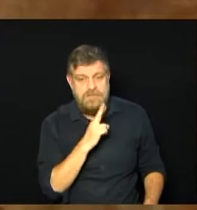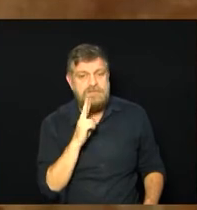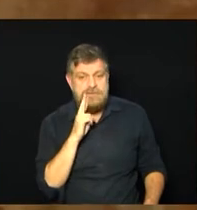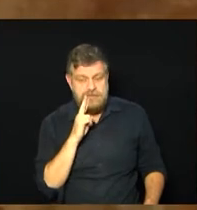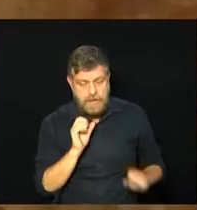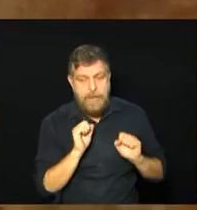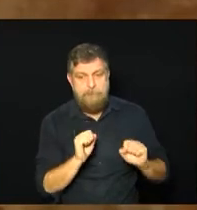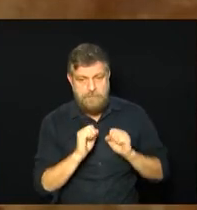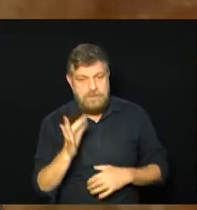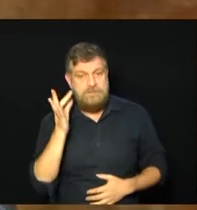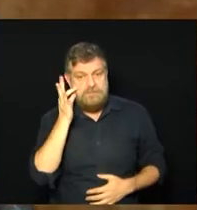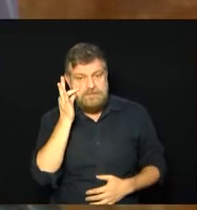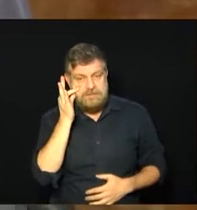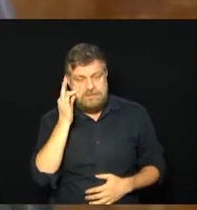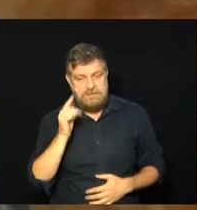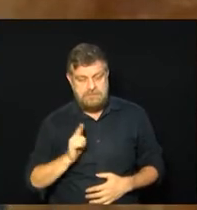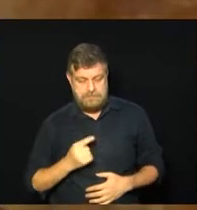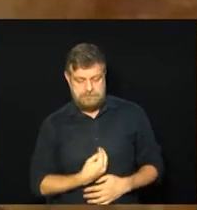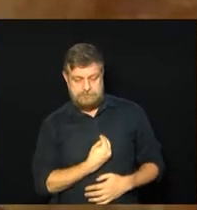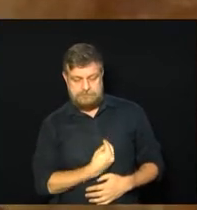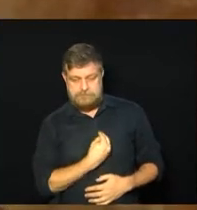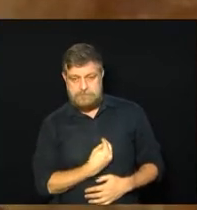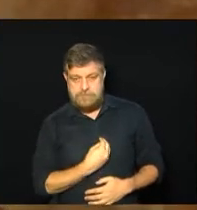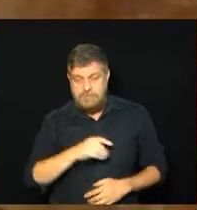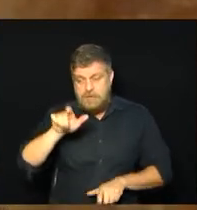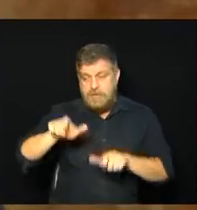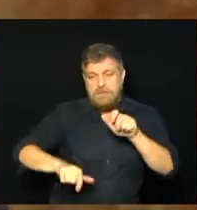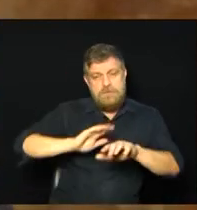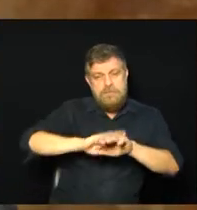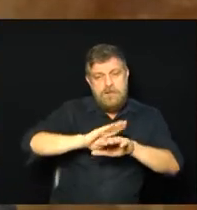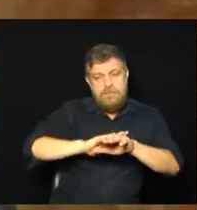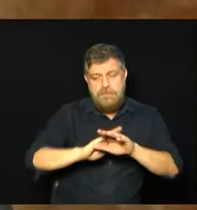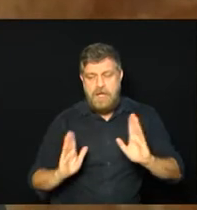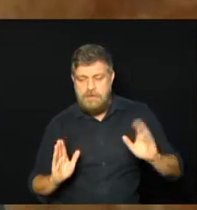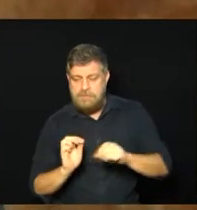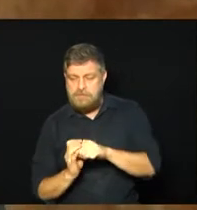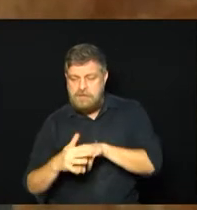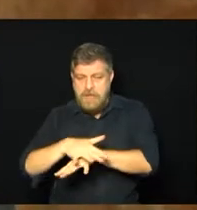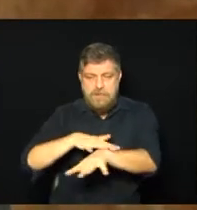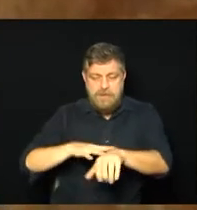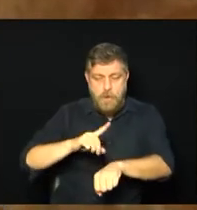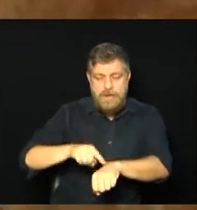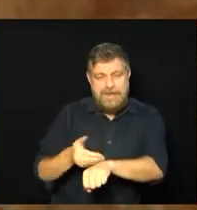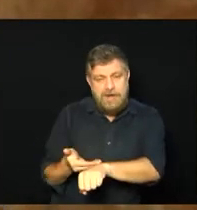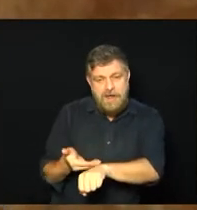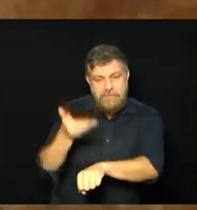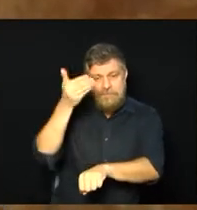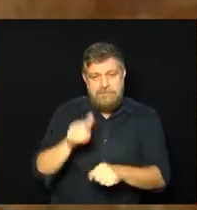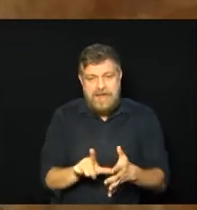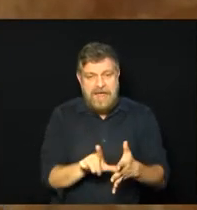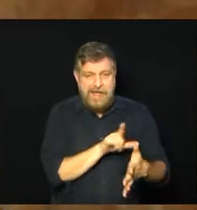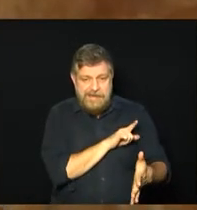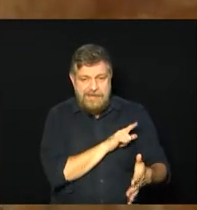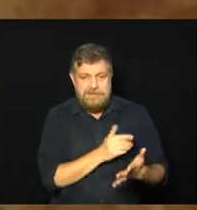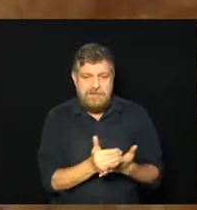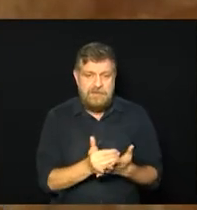poder colocar 100% da capacidade da casa. E o que o pessoal tem feito muito durante a pandemia é aumentar os horários. Então começa o happy hour um pouco mais cedo, a